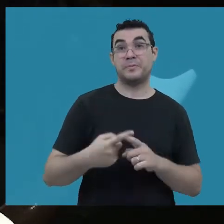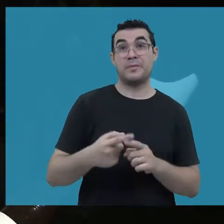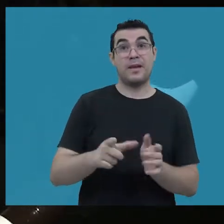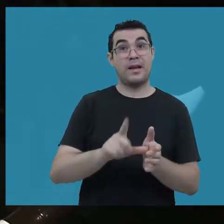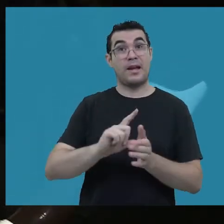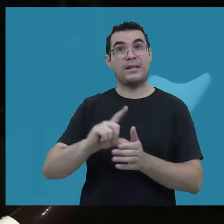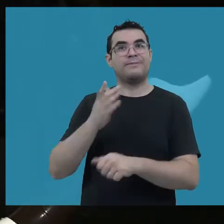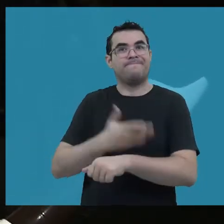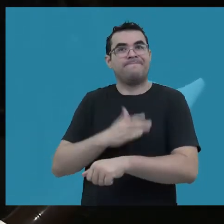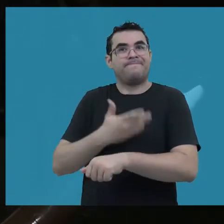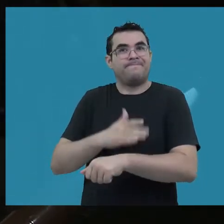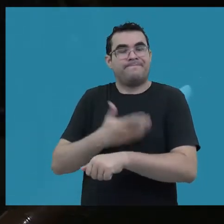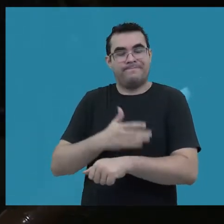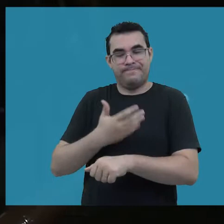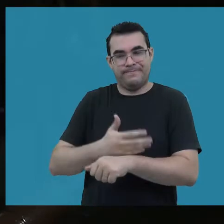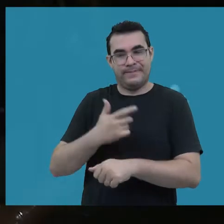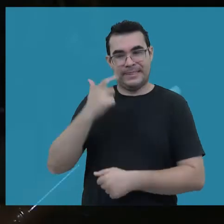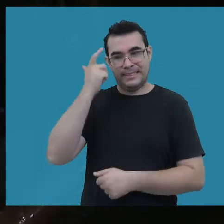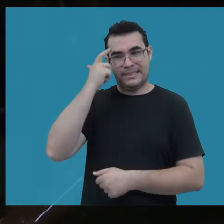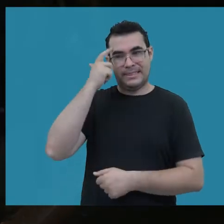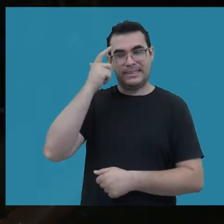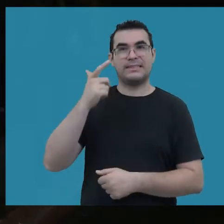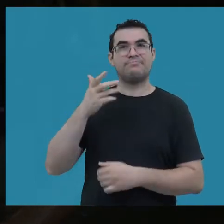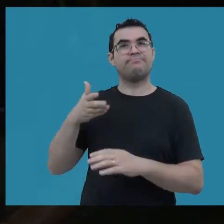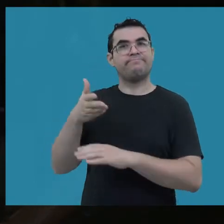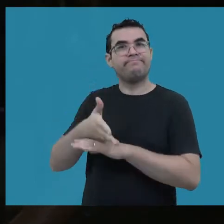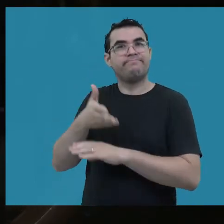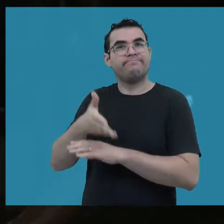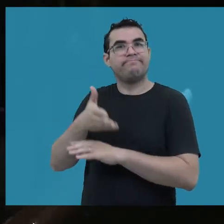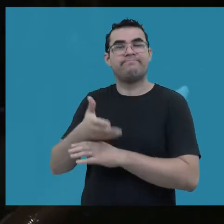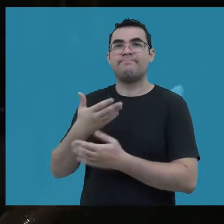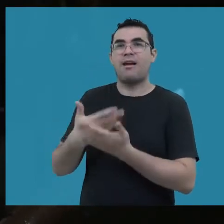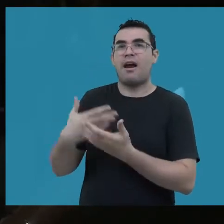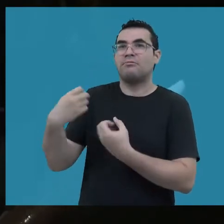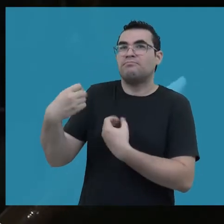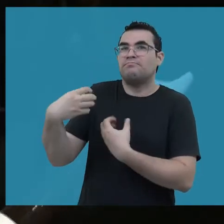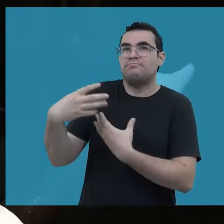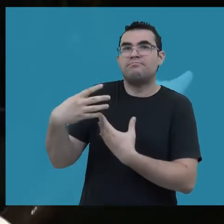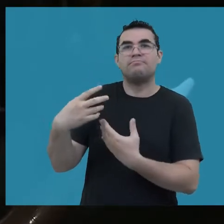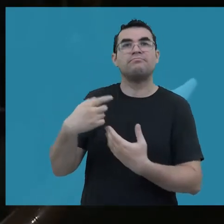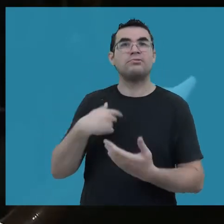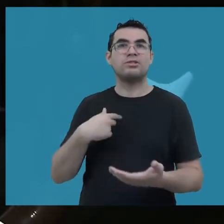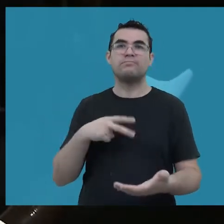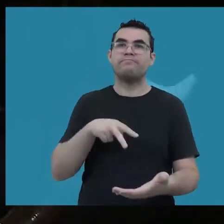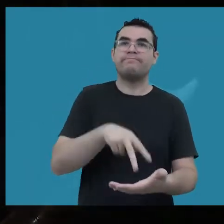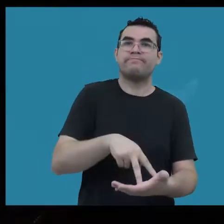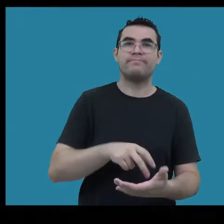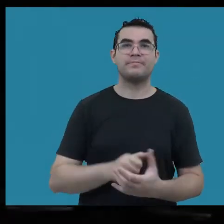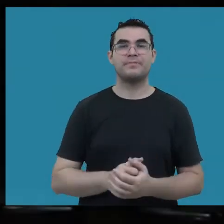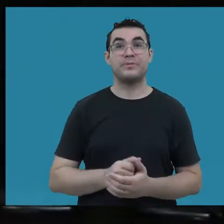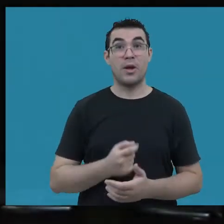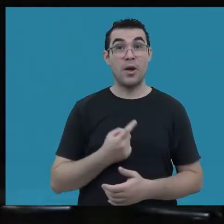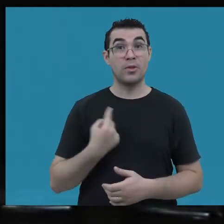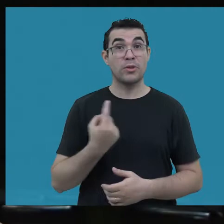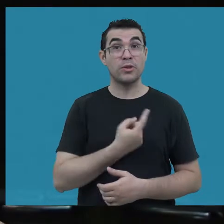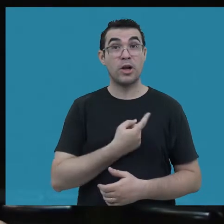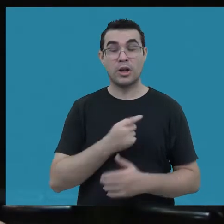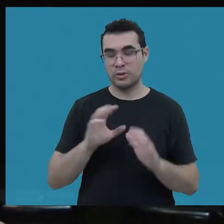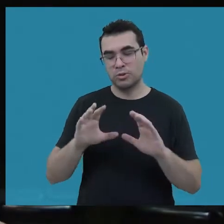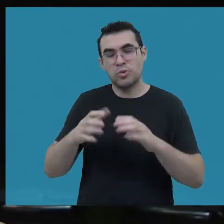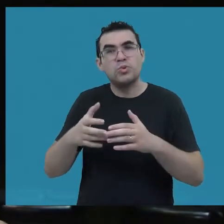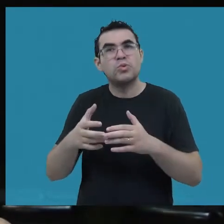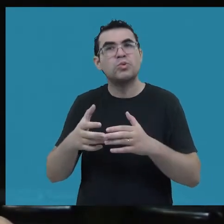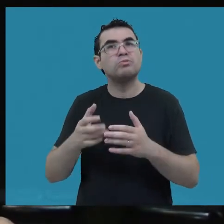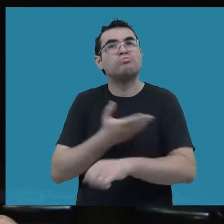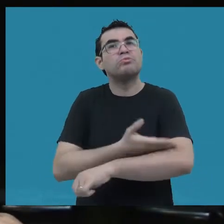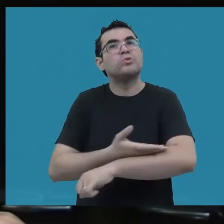em que a gente se preparou, né? A gente vem direitinho para as aulas, então a gente está preparado para esse momento. A gente pensa que é mais para a